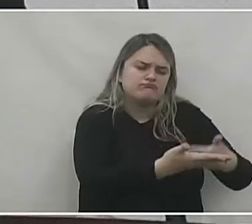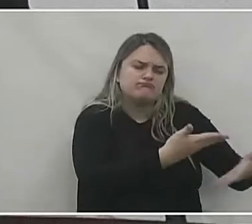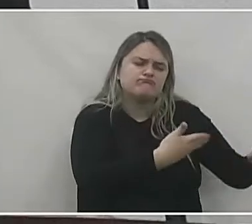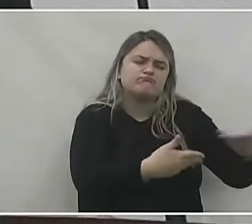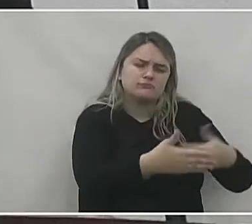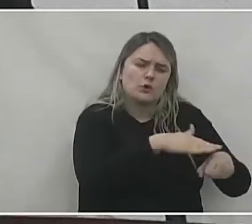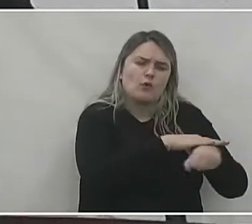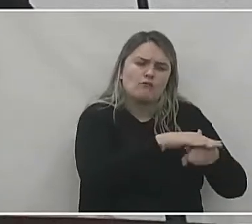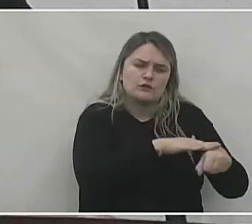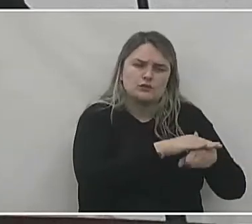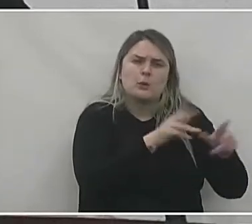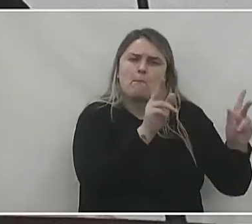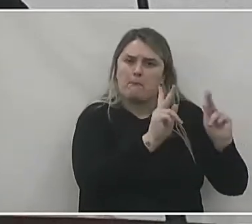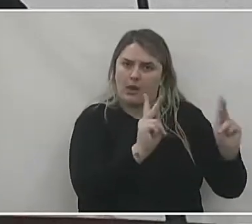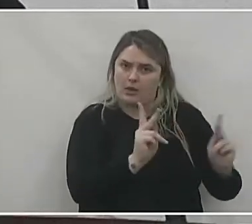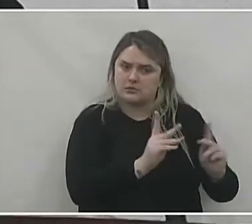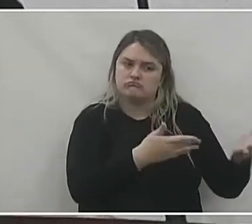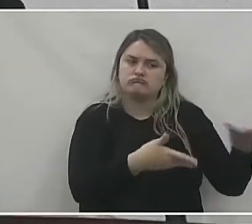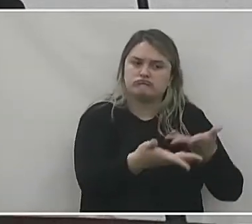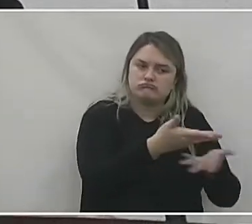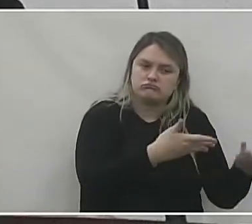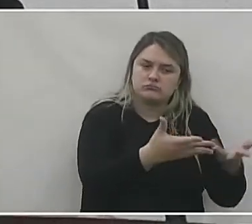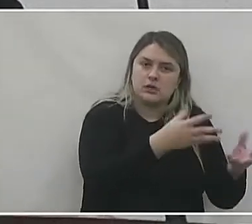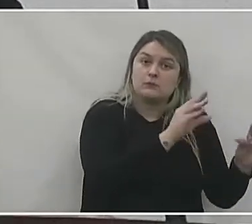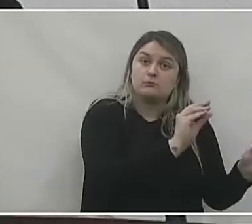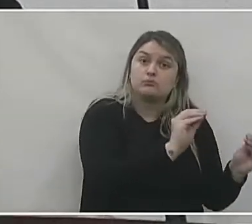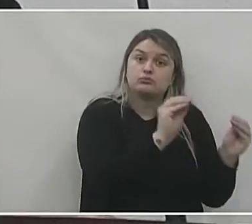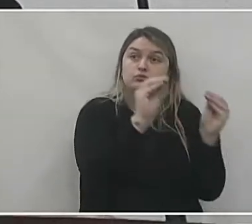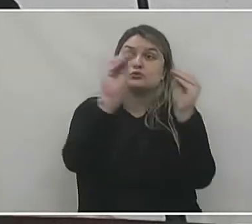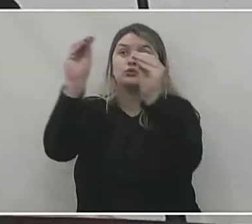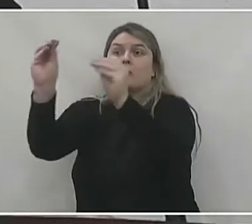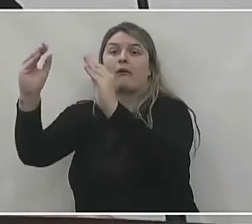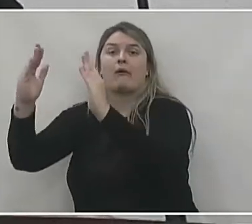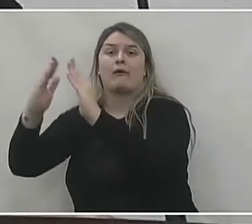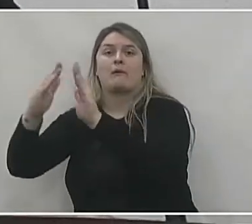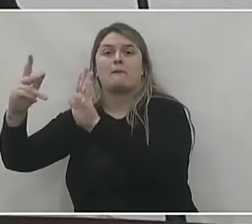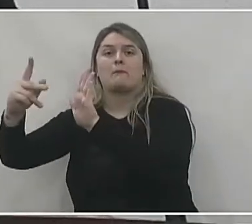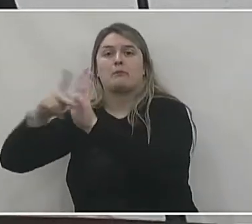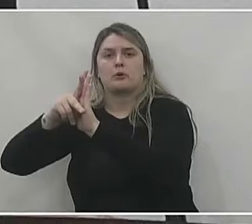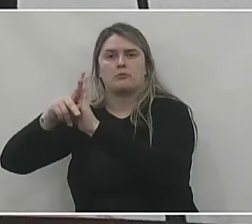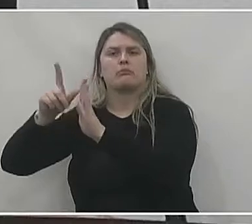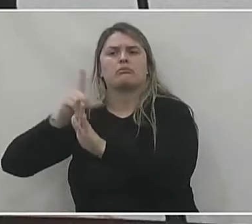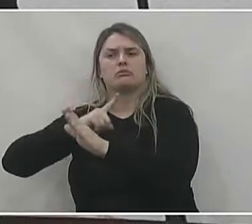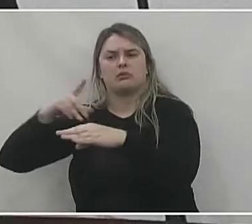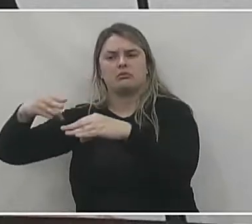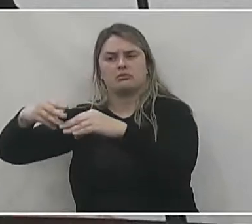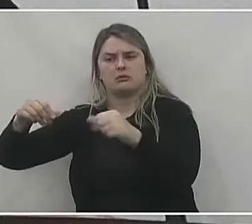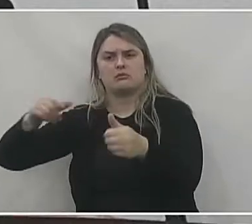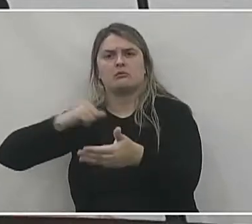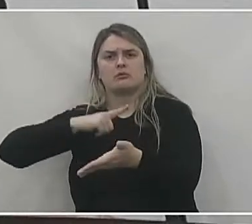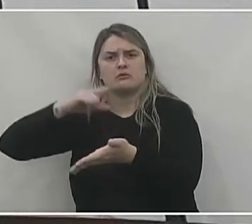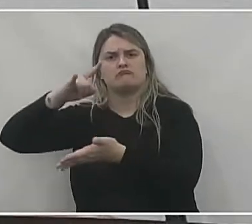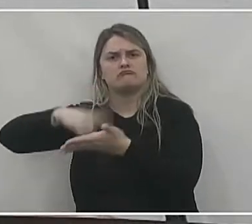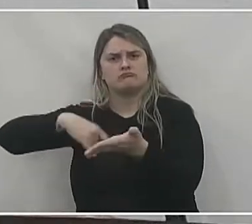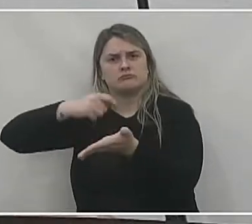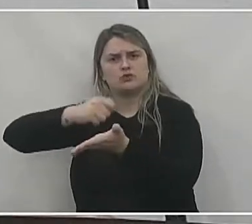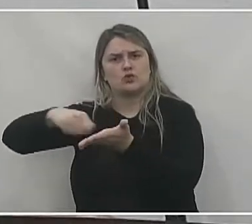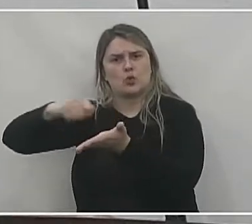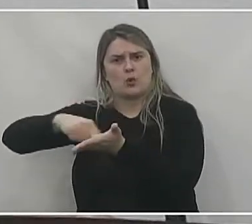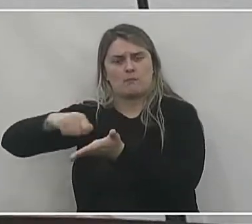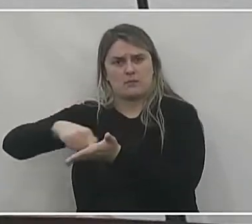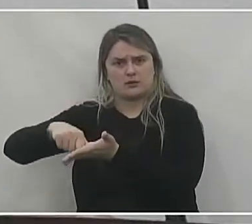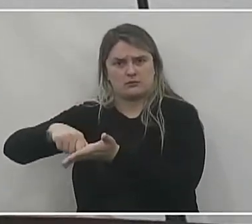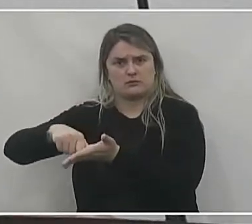negociação pacífica e hoje as pessoas têm a sua casa, com o seu terreno, com a sua escritura e ainda levaram